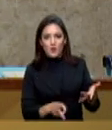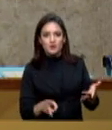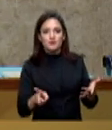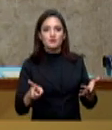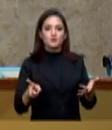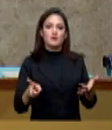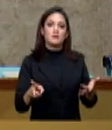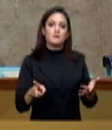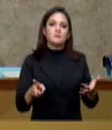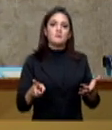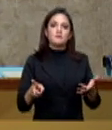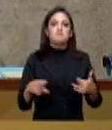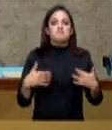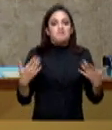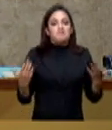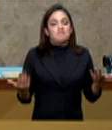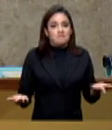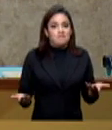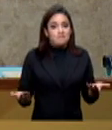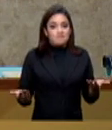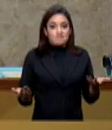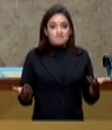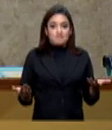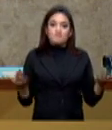é uma obra